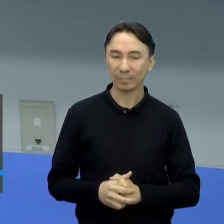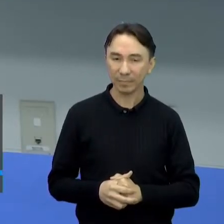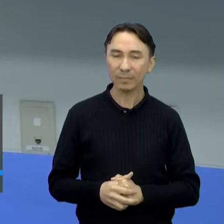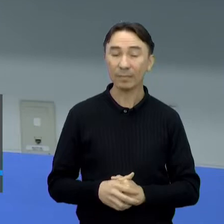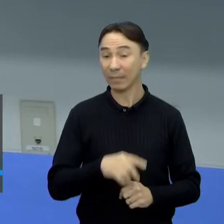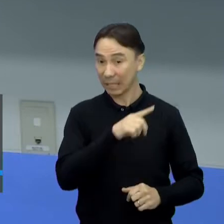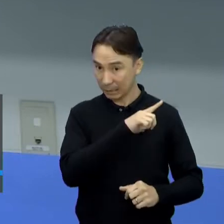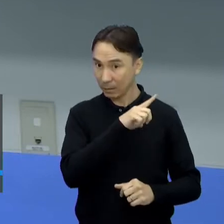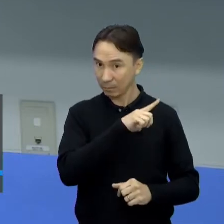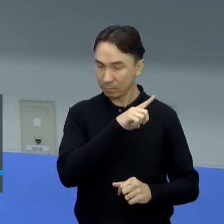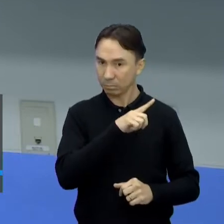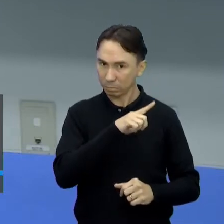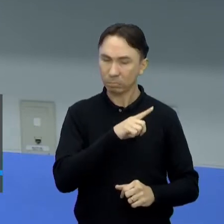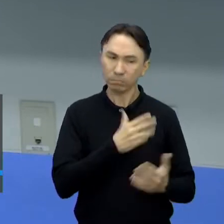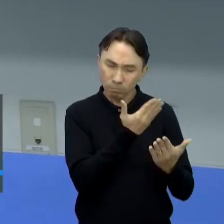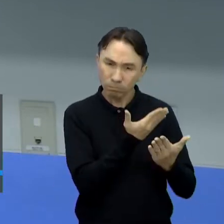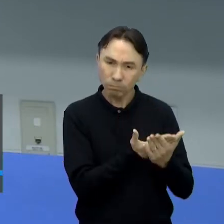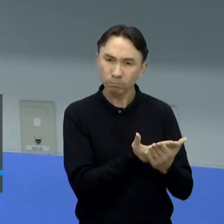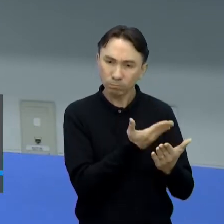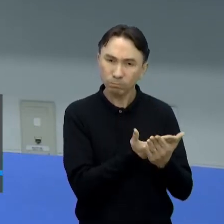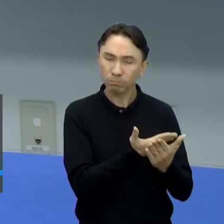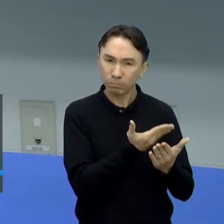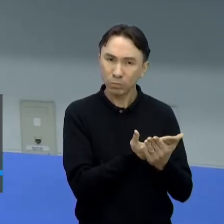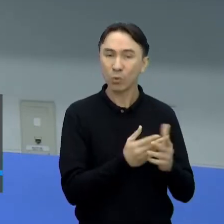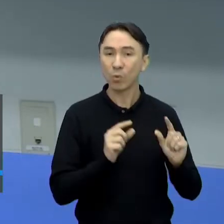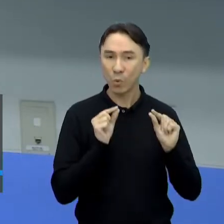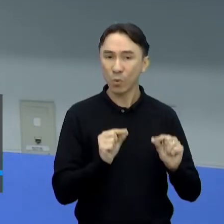qual eu admiro muito, que se chama